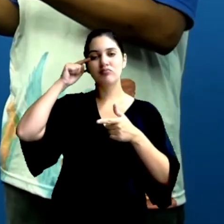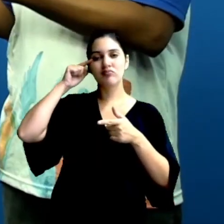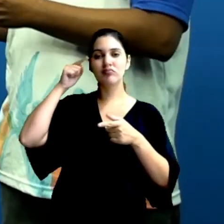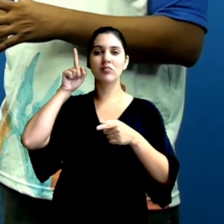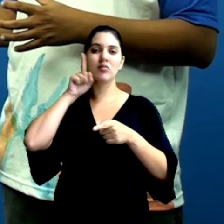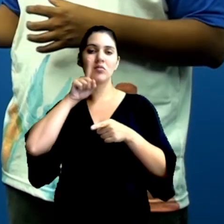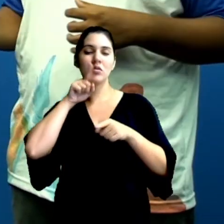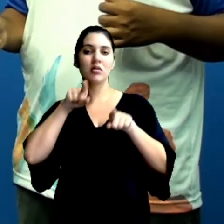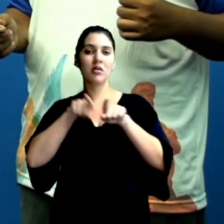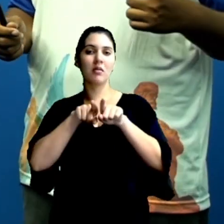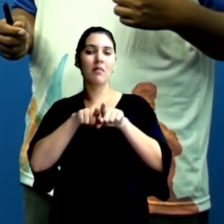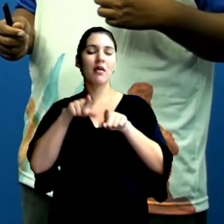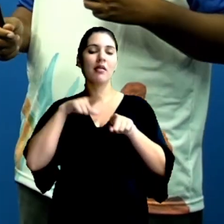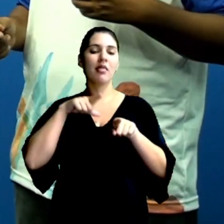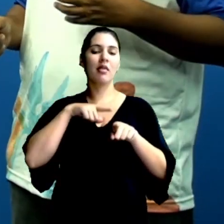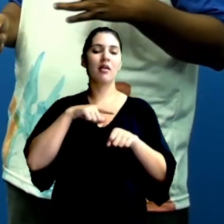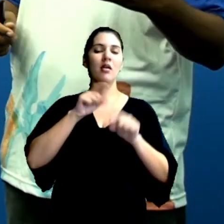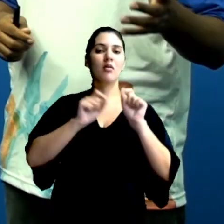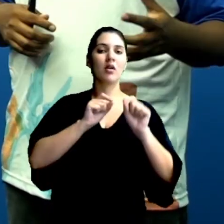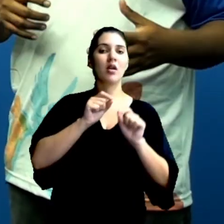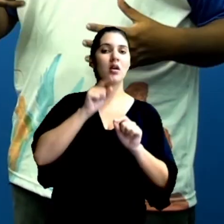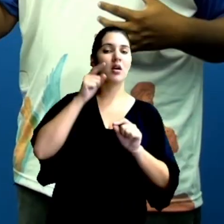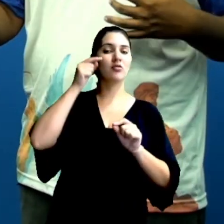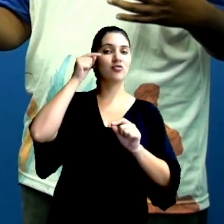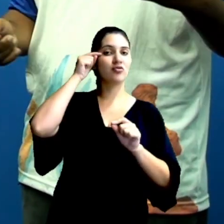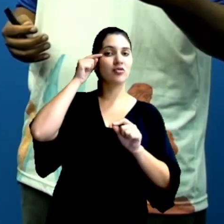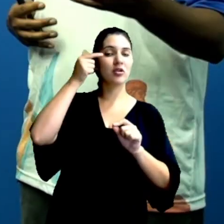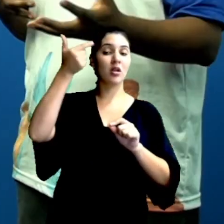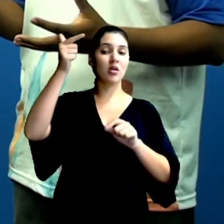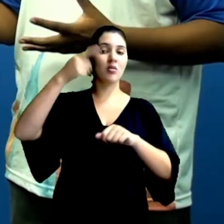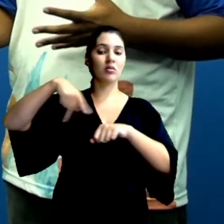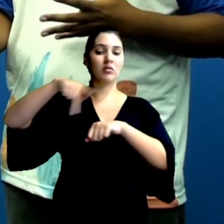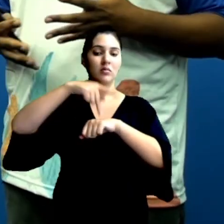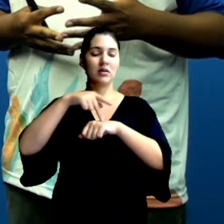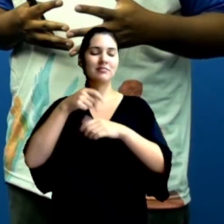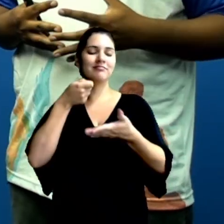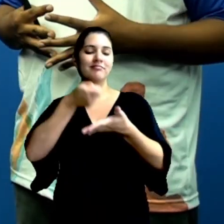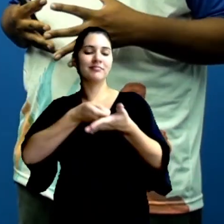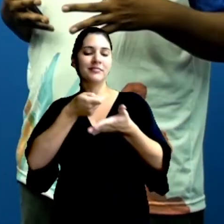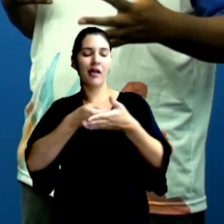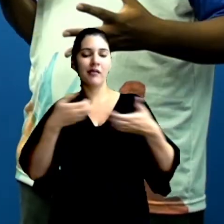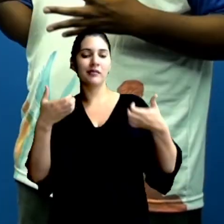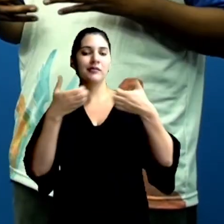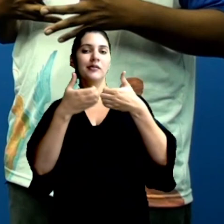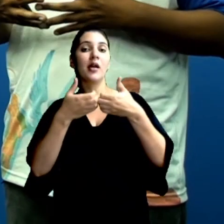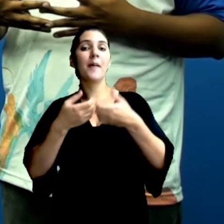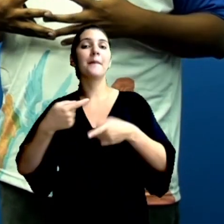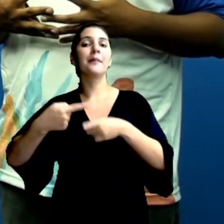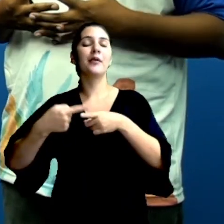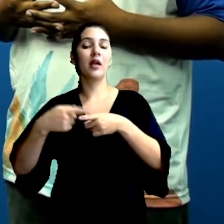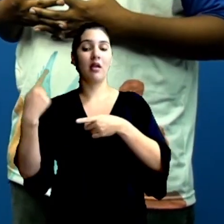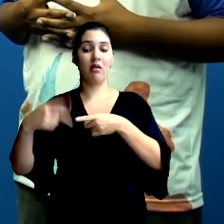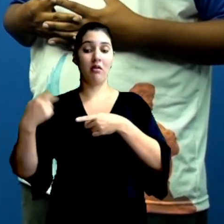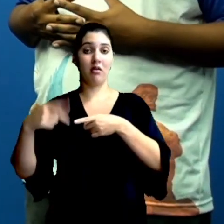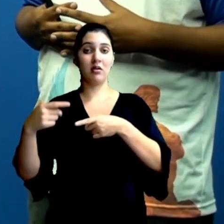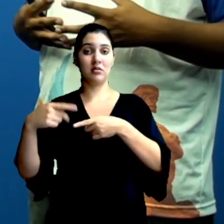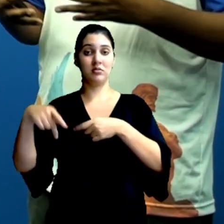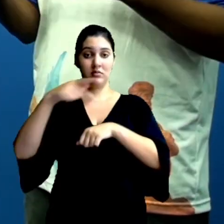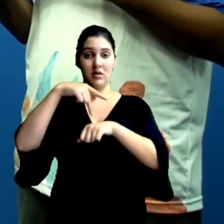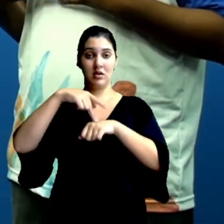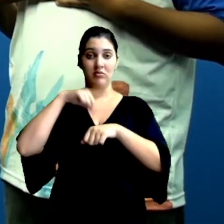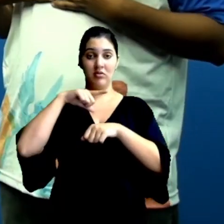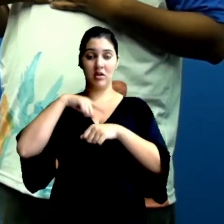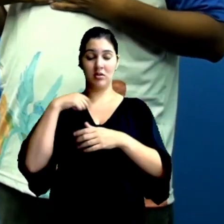aí vem a China e outros países, né, a Rússia, tentam se aproximar. Por quê? Porque esses países tentam